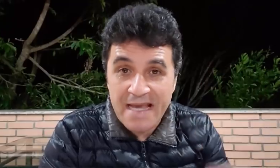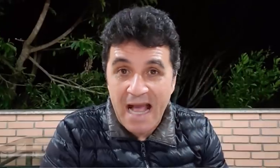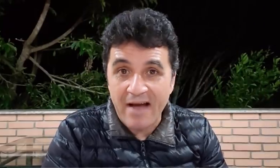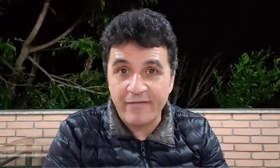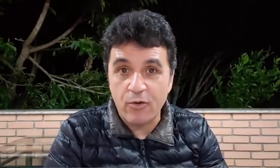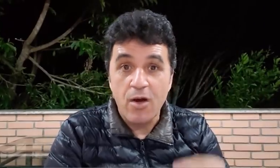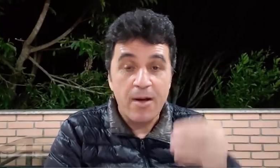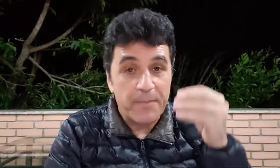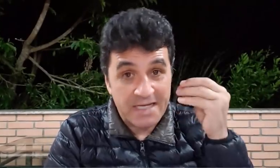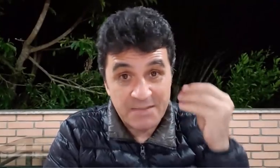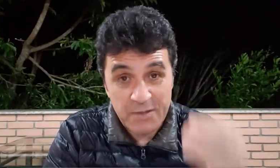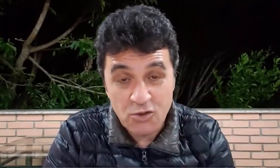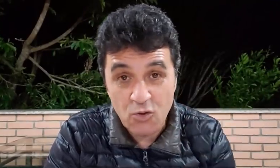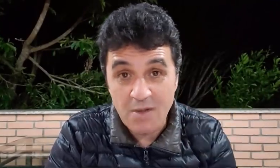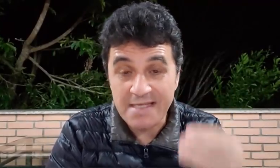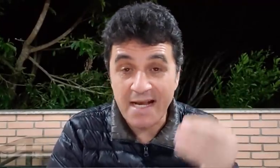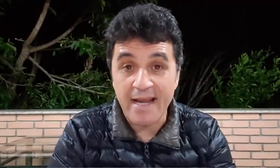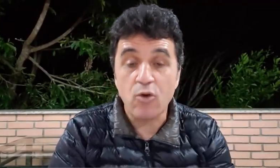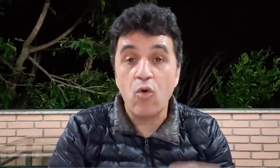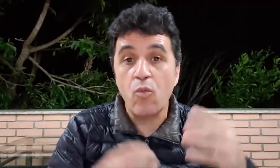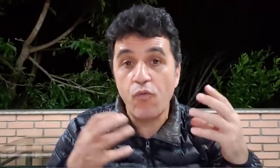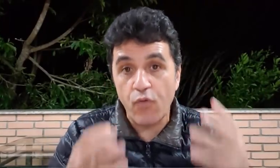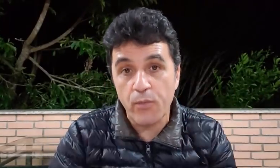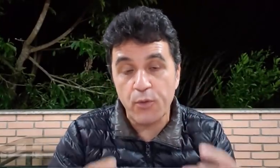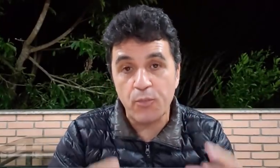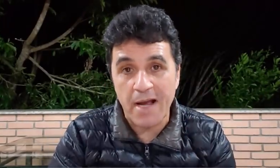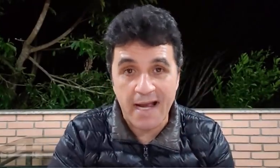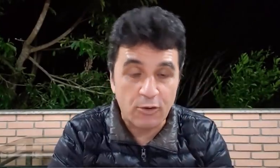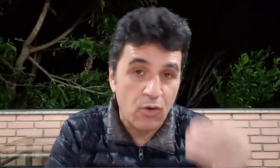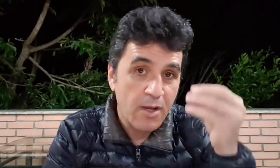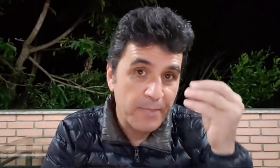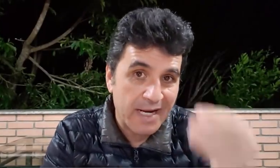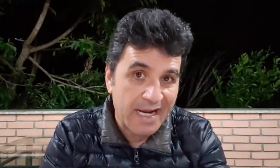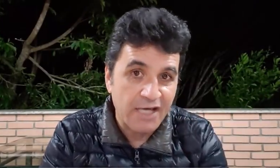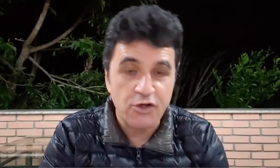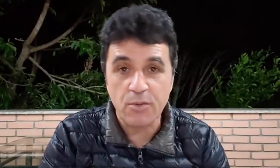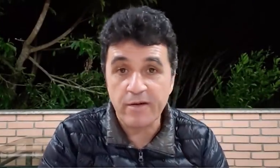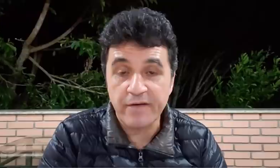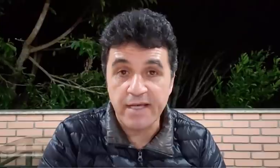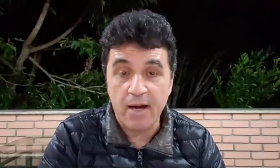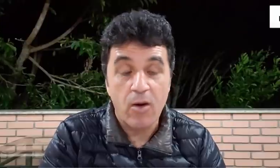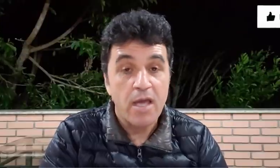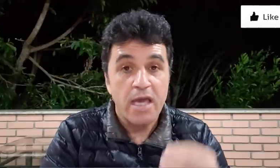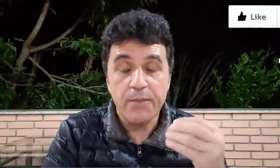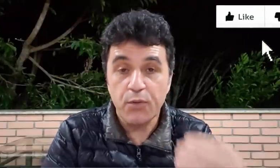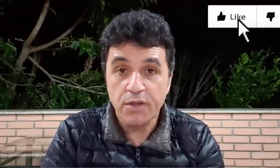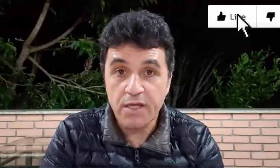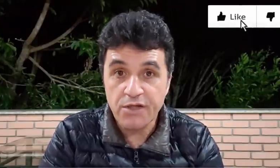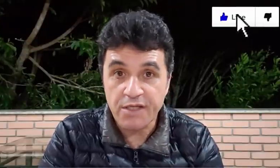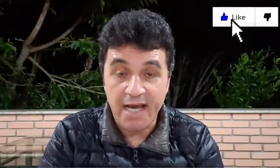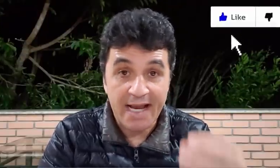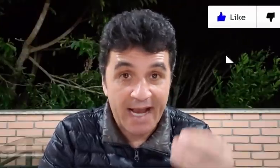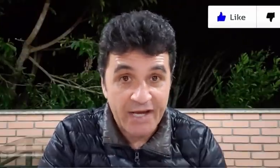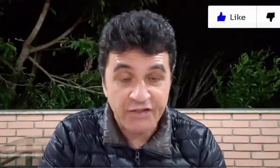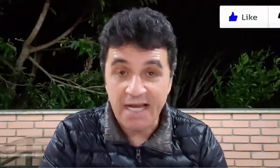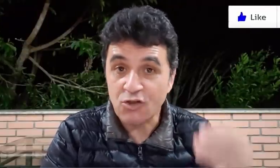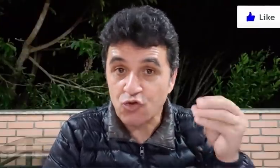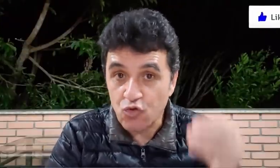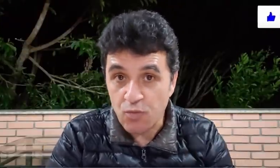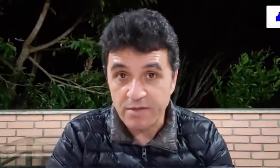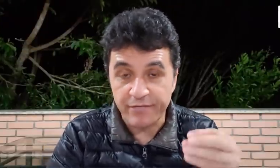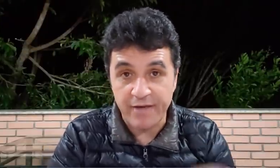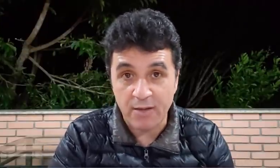e amigável para as pessoas sacarem como foi propagado pela Caixa Econômica Federal. É importante que a